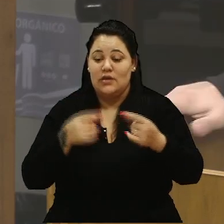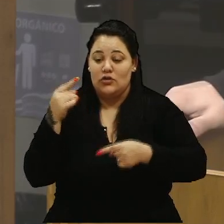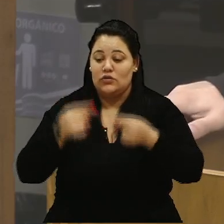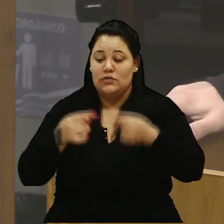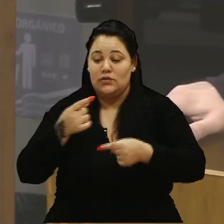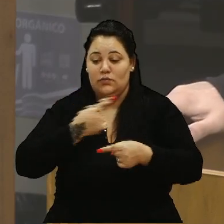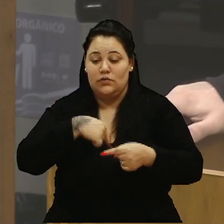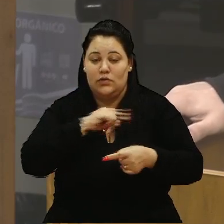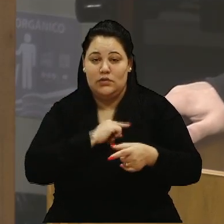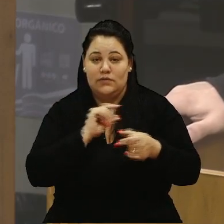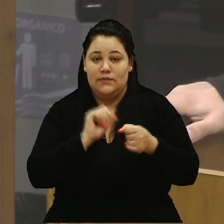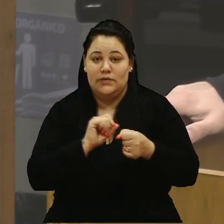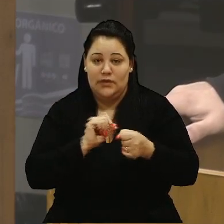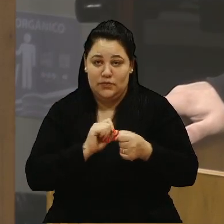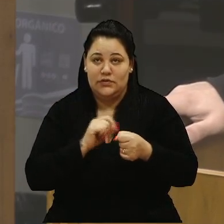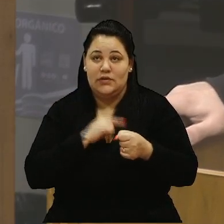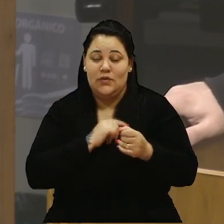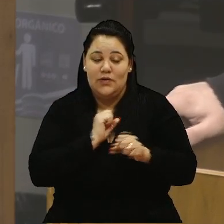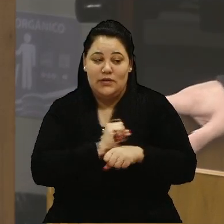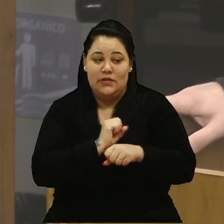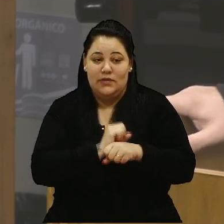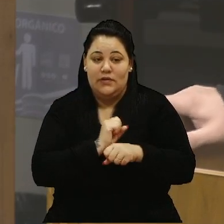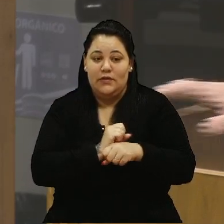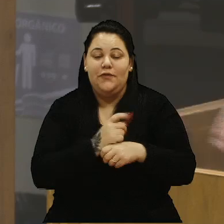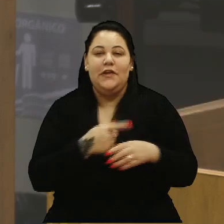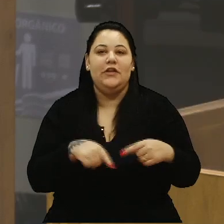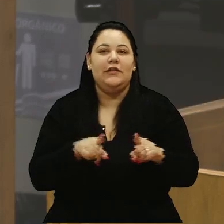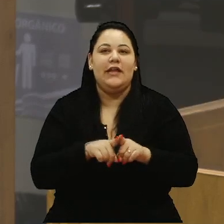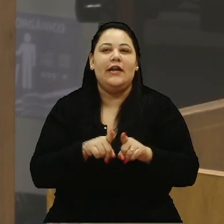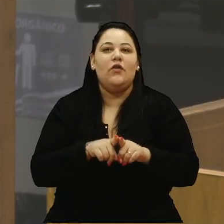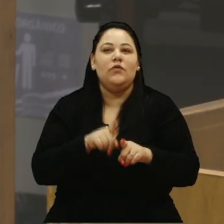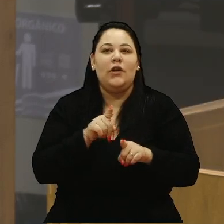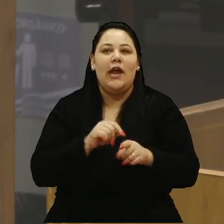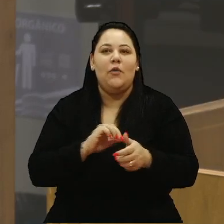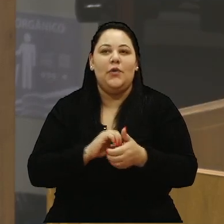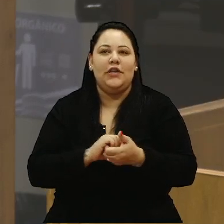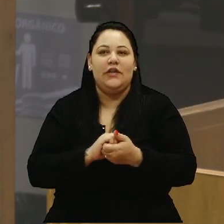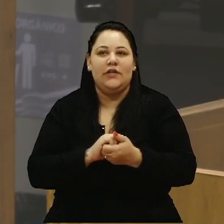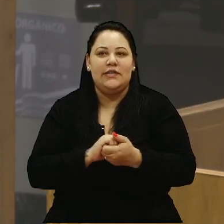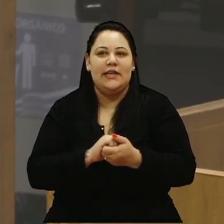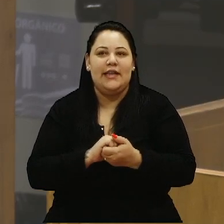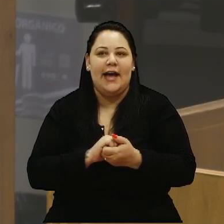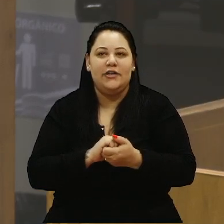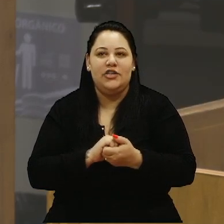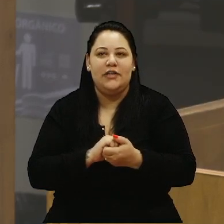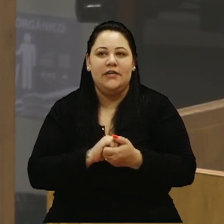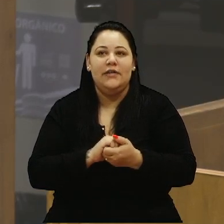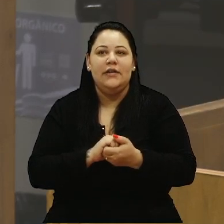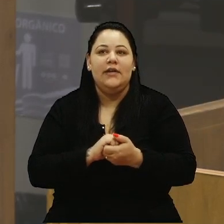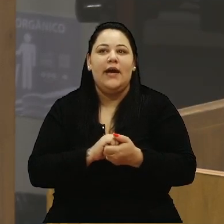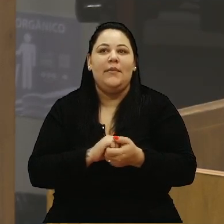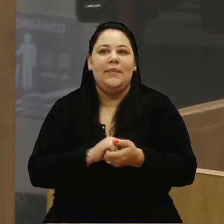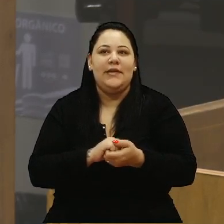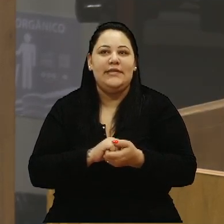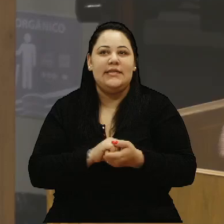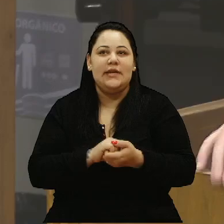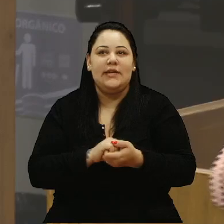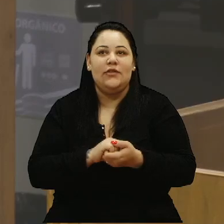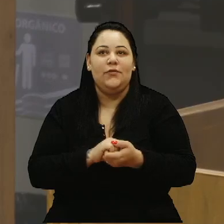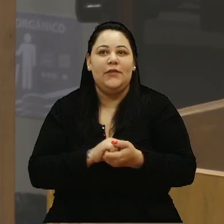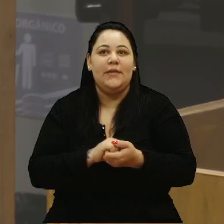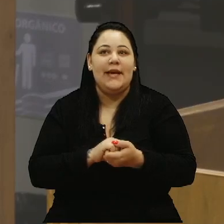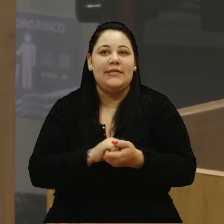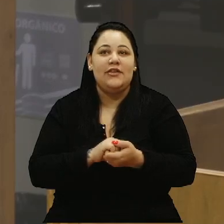gente aguarda com ansiedade essa descentralização. E, por fim, presidente, queria fazer uma cobrança para o pessoal da minha